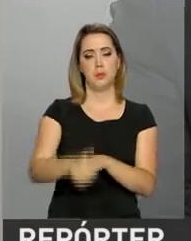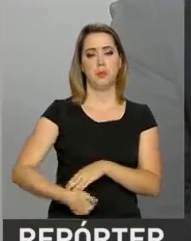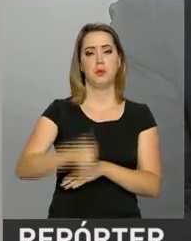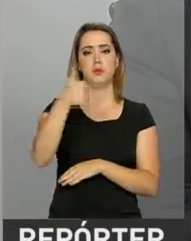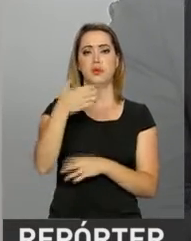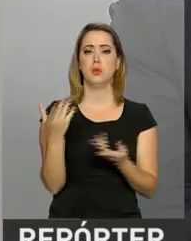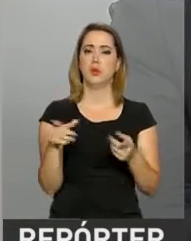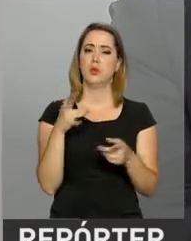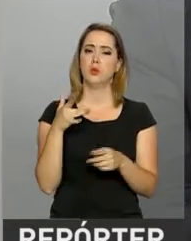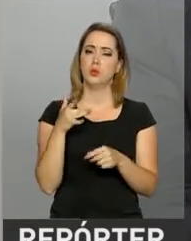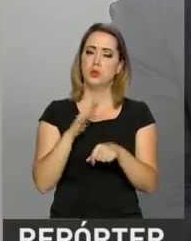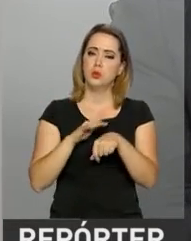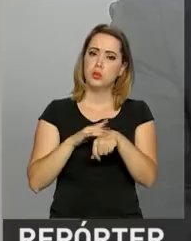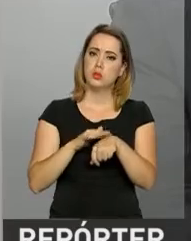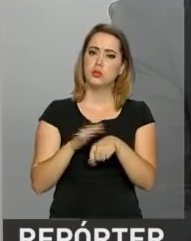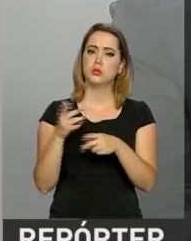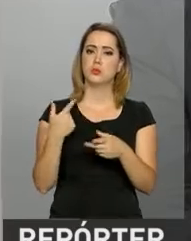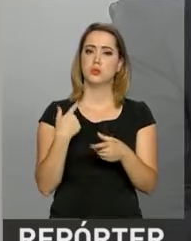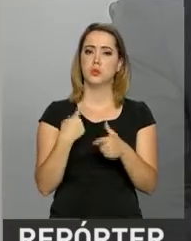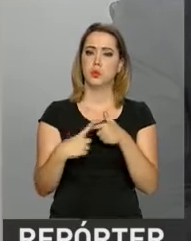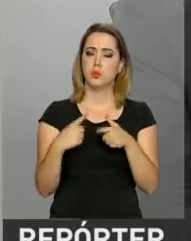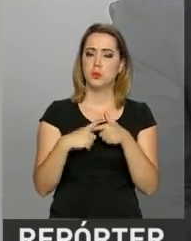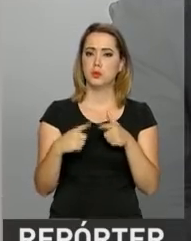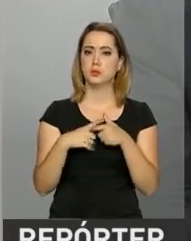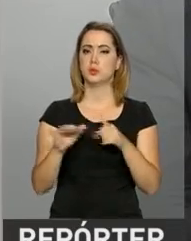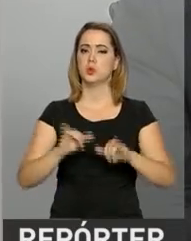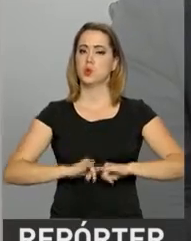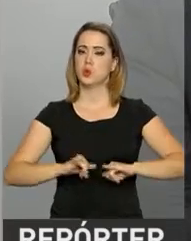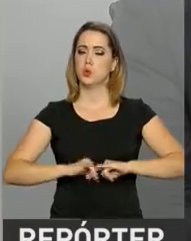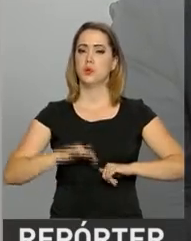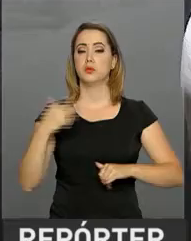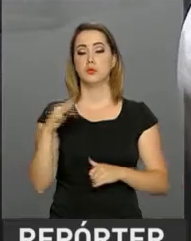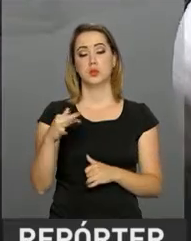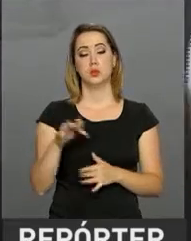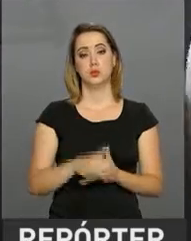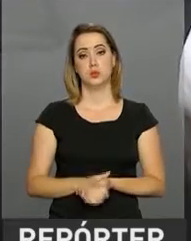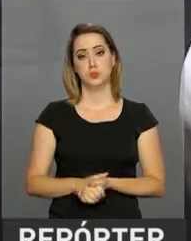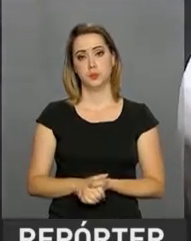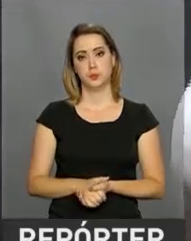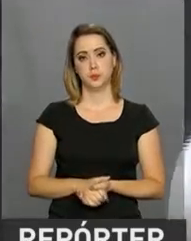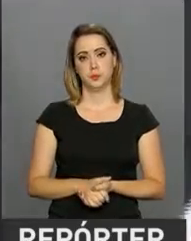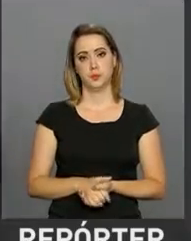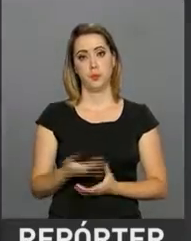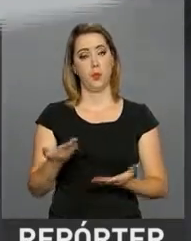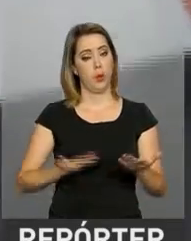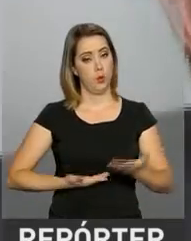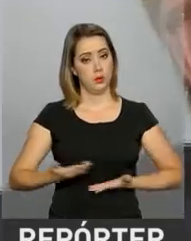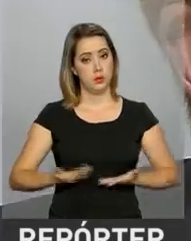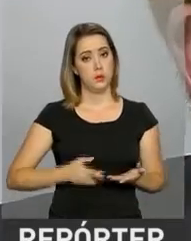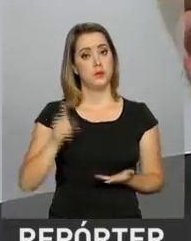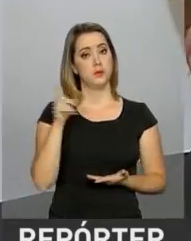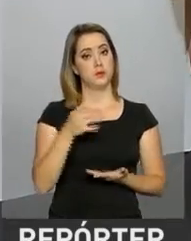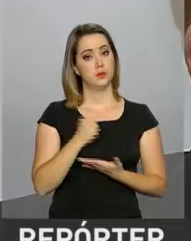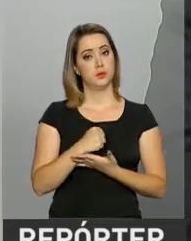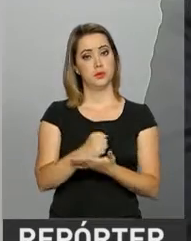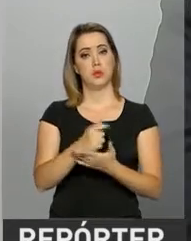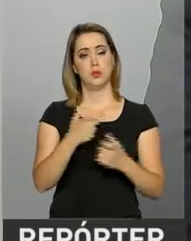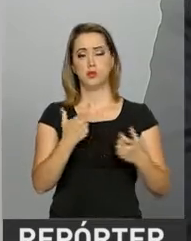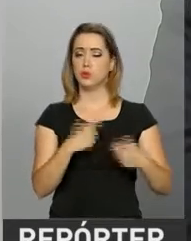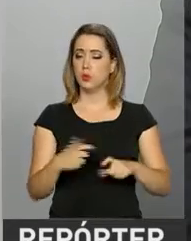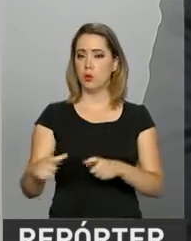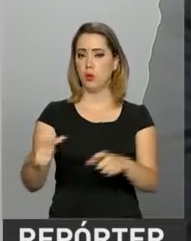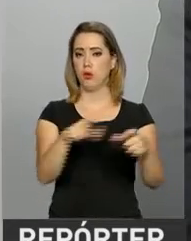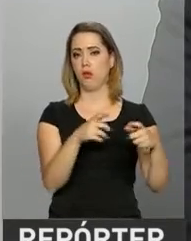pessoa a lidar com as situações contas e sofrimento e dor aguda os serviços serão oferecidos por iniciativa locais